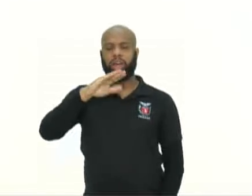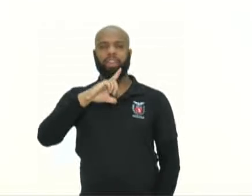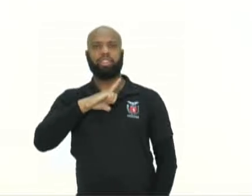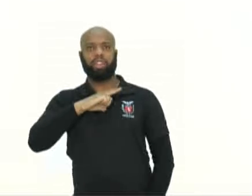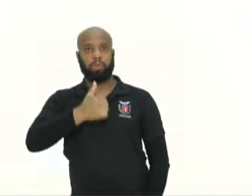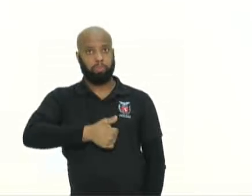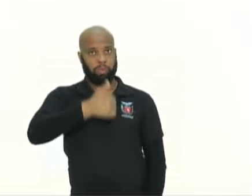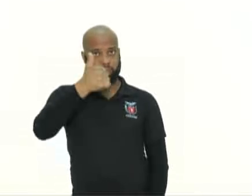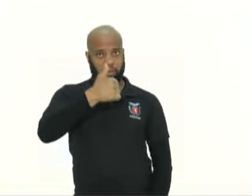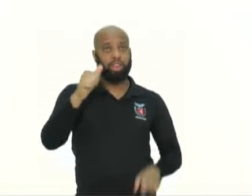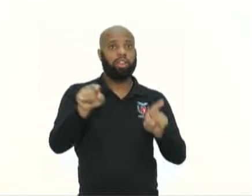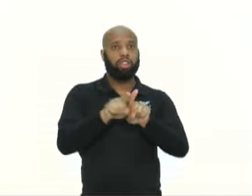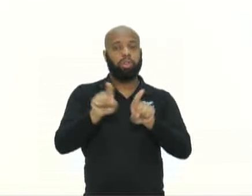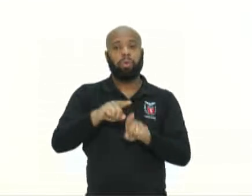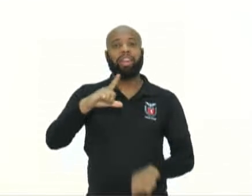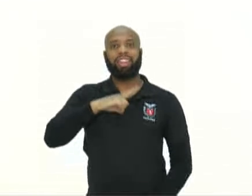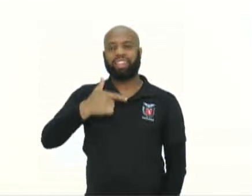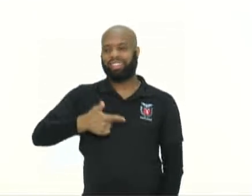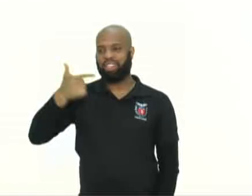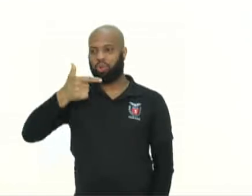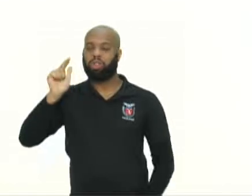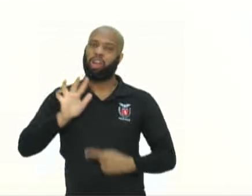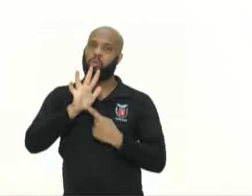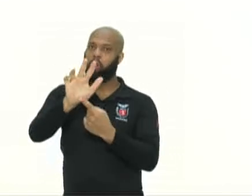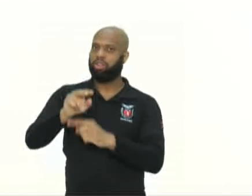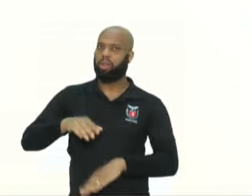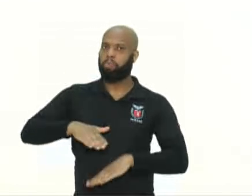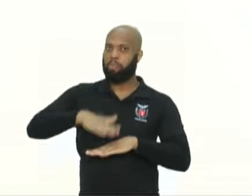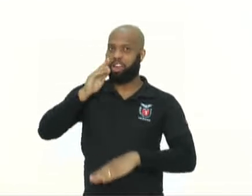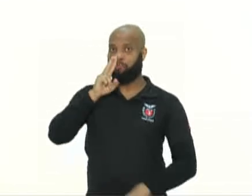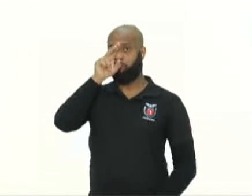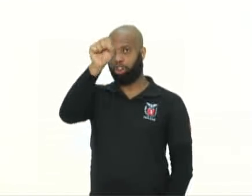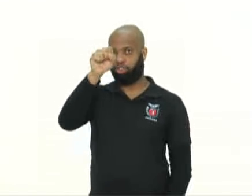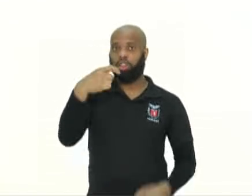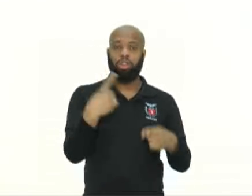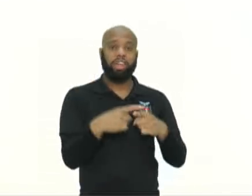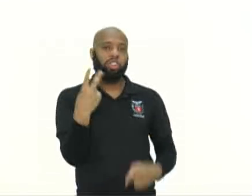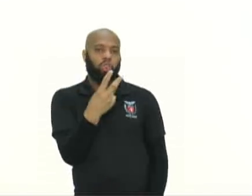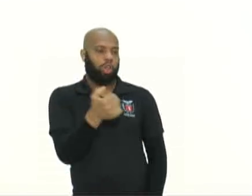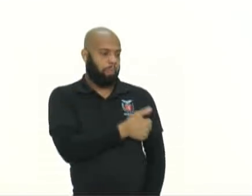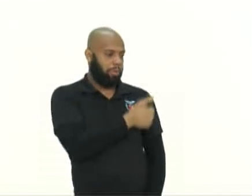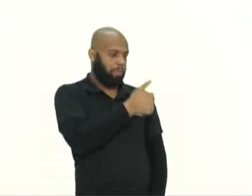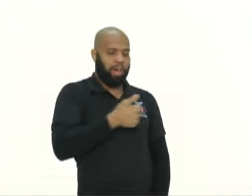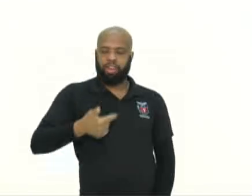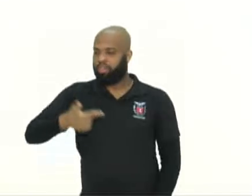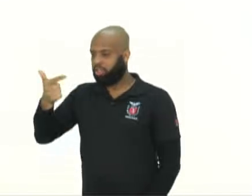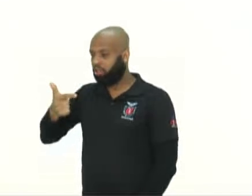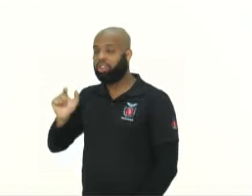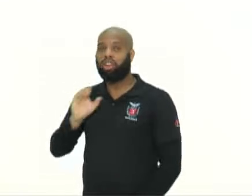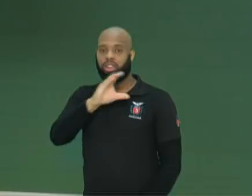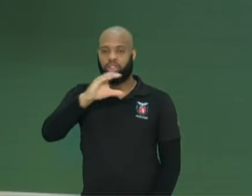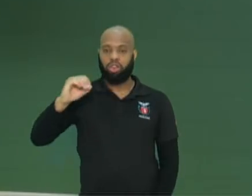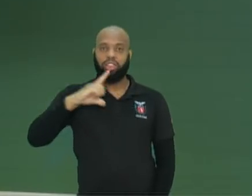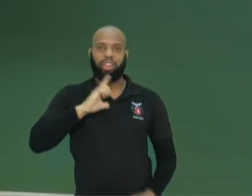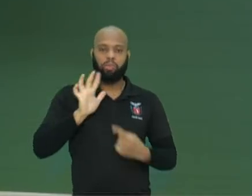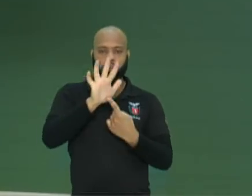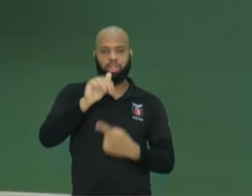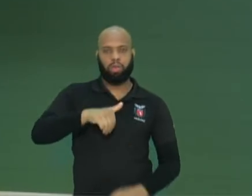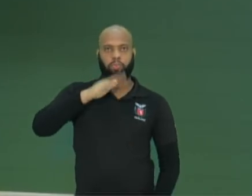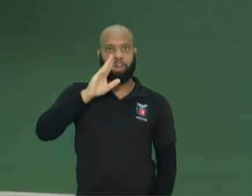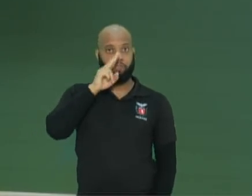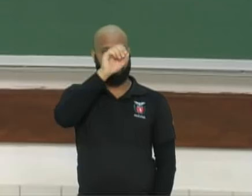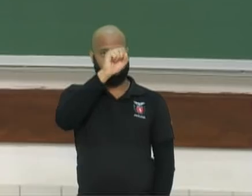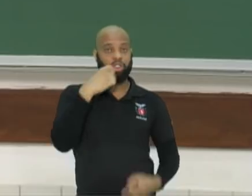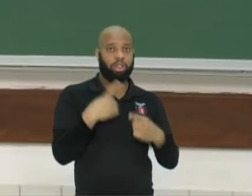No primário e no secundário. Então, nestes dois setores aqui é que a região Centro-Oeste mais se destaca.